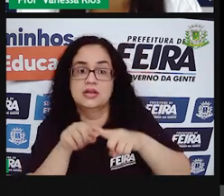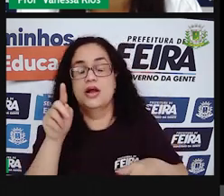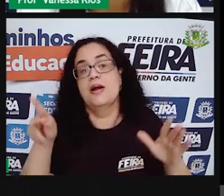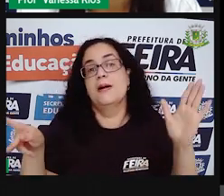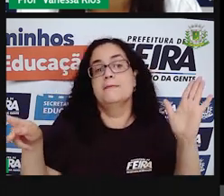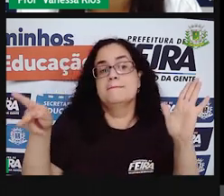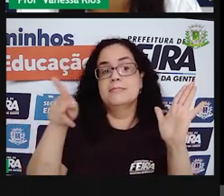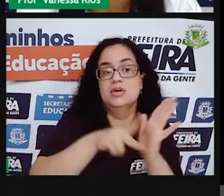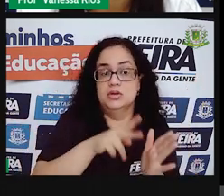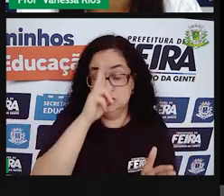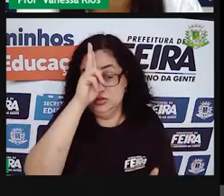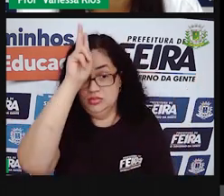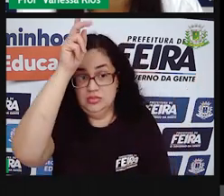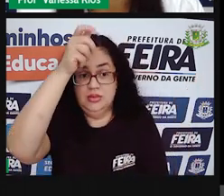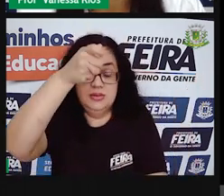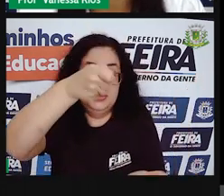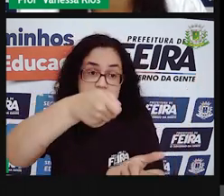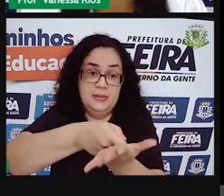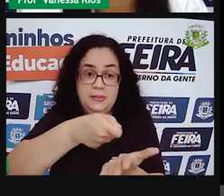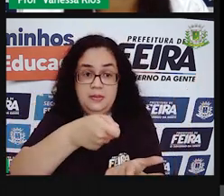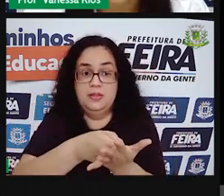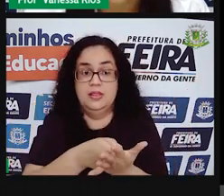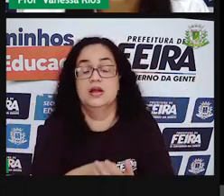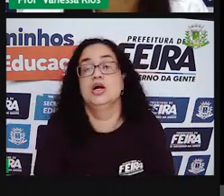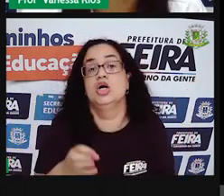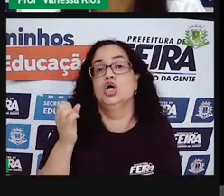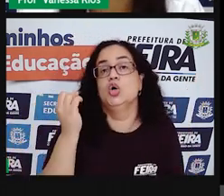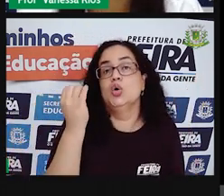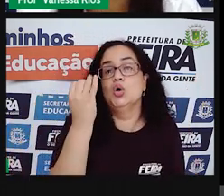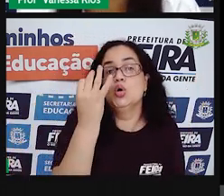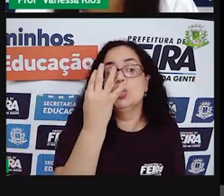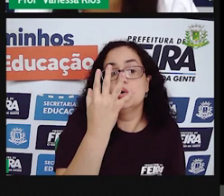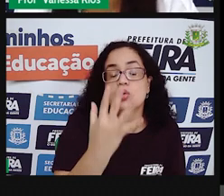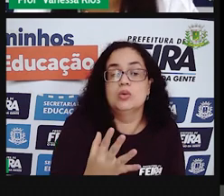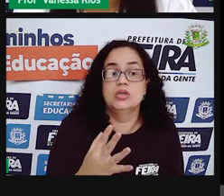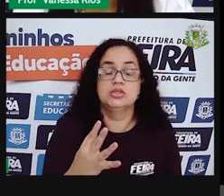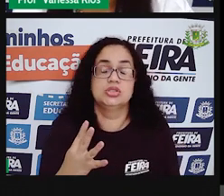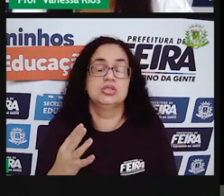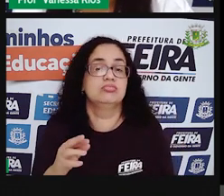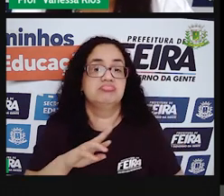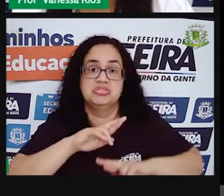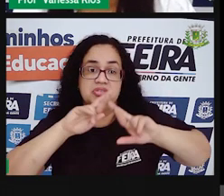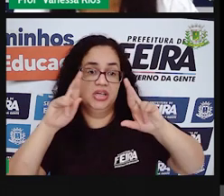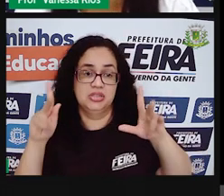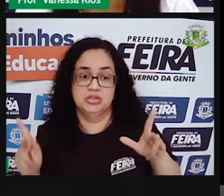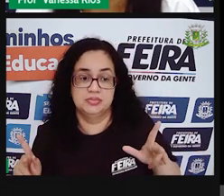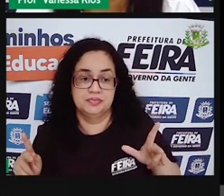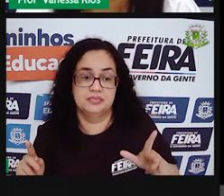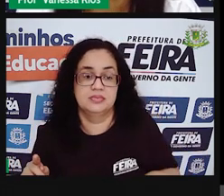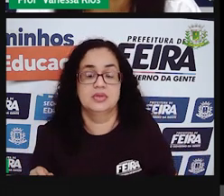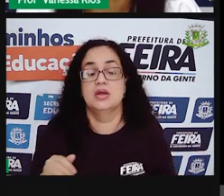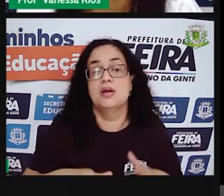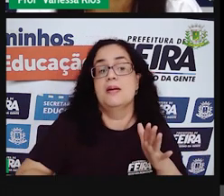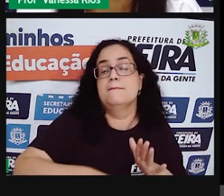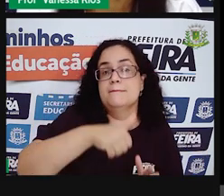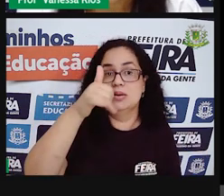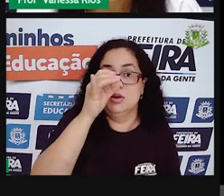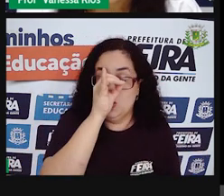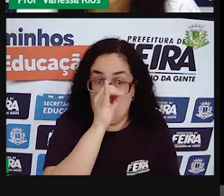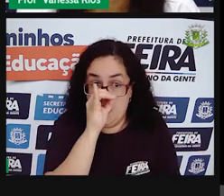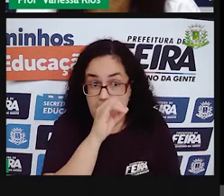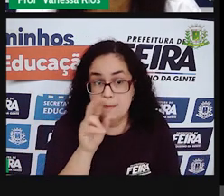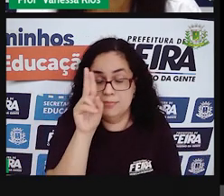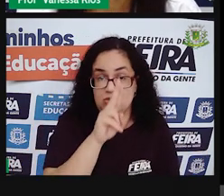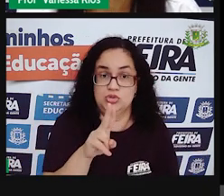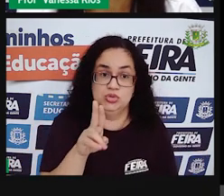de resistência numa quantidade ou numa qualidade diferente. Então, o primeiro porquinho utilizou